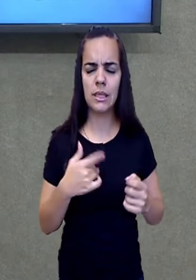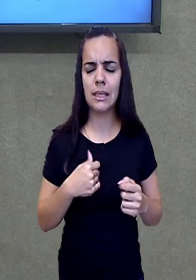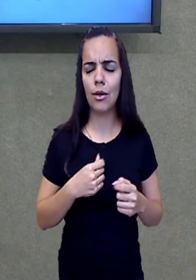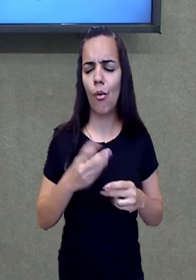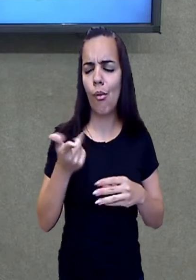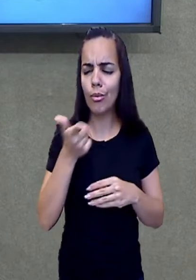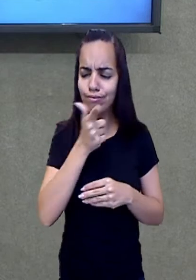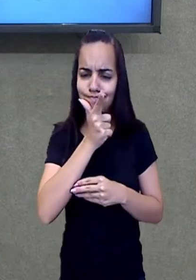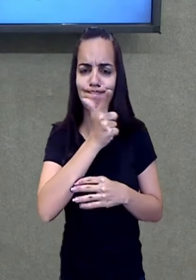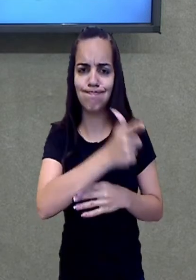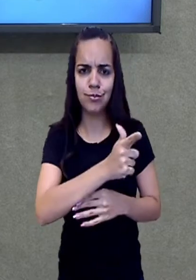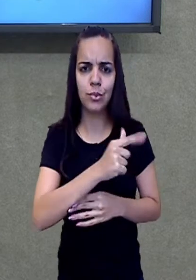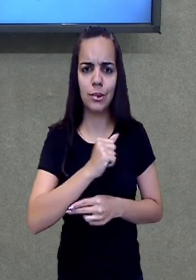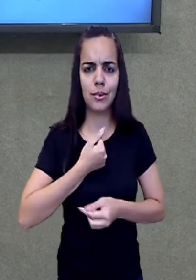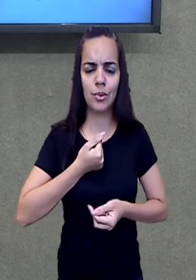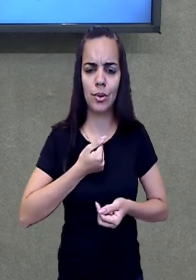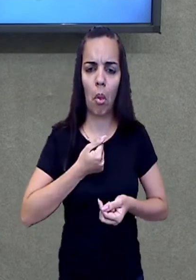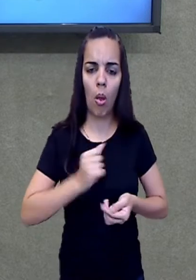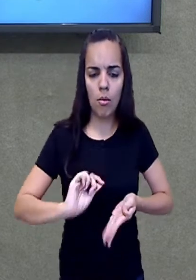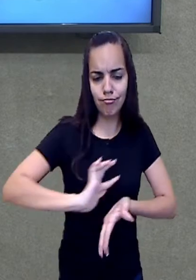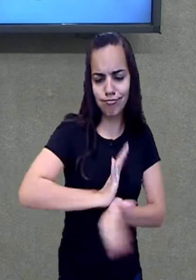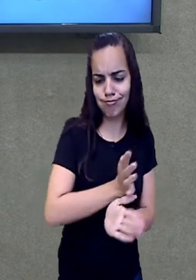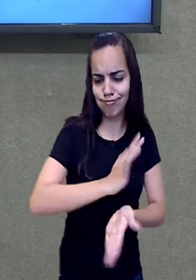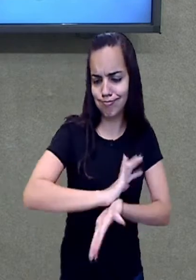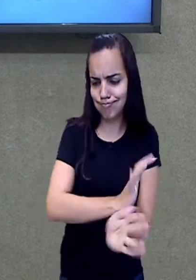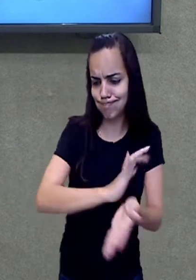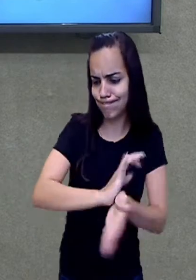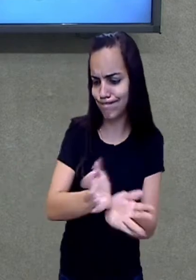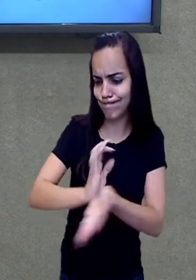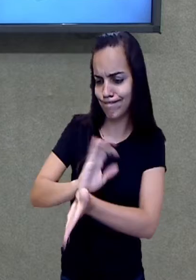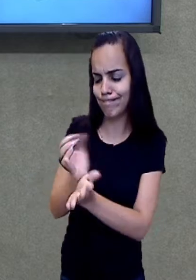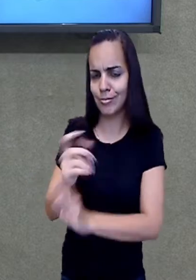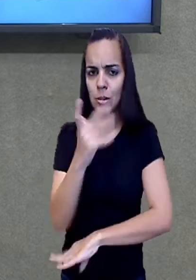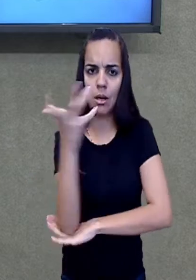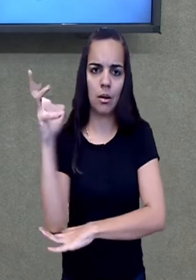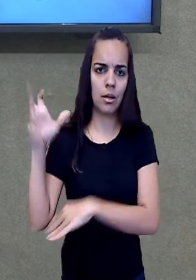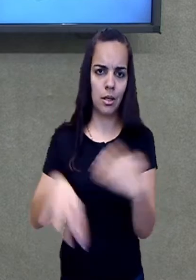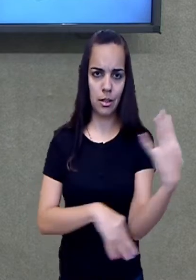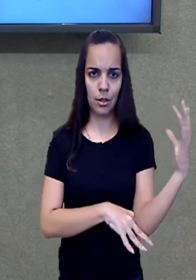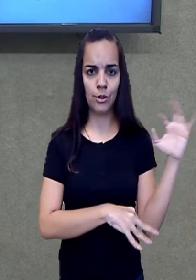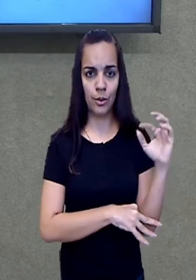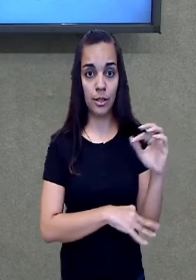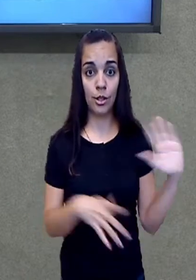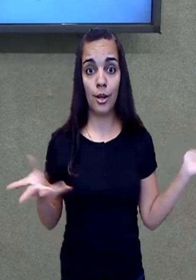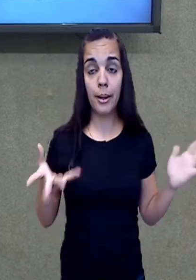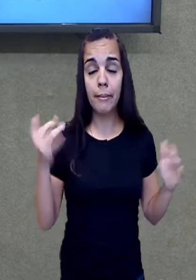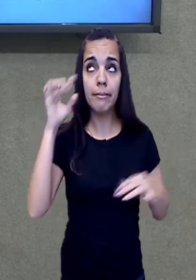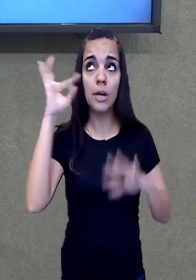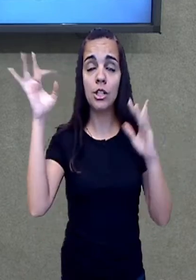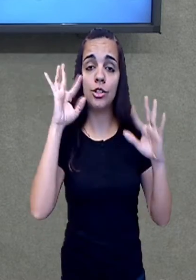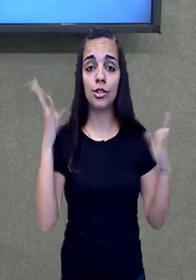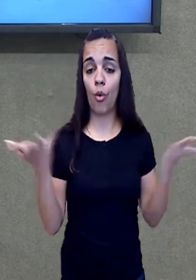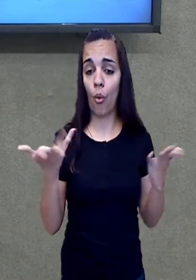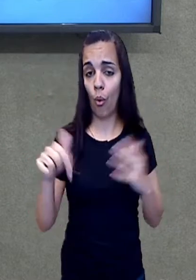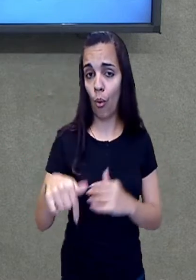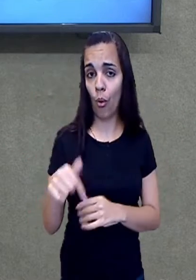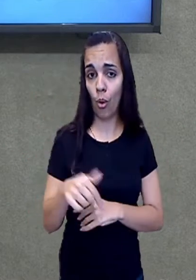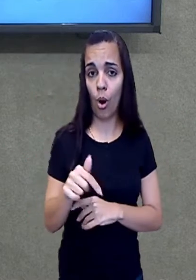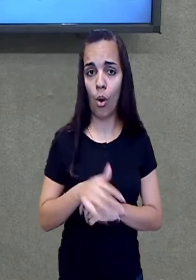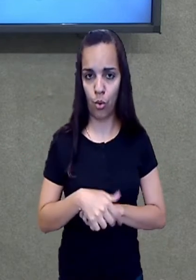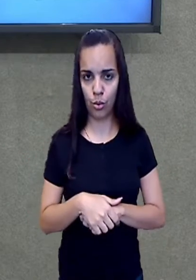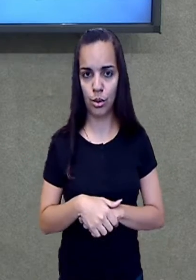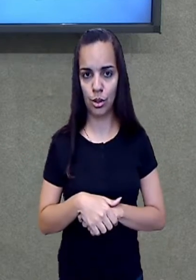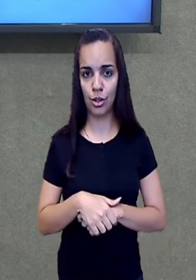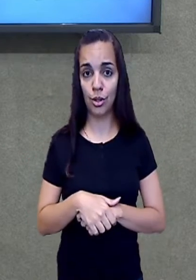muita parte natural por causa da retirada do ouro. Imagina nos dias de hoje que a gente tem empresas imensas